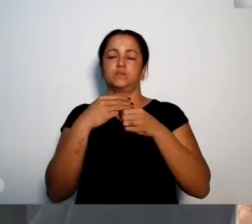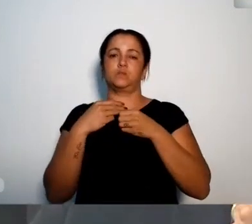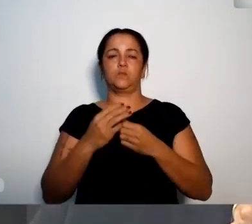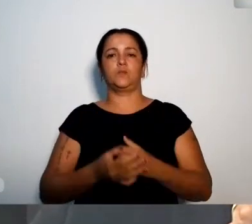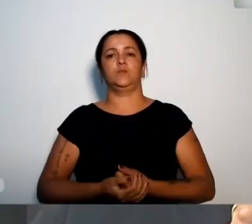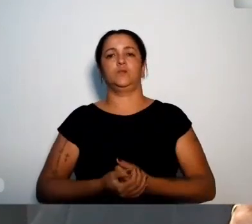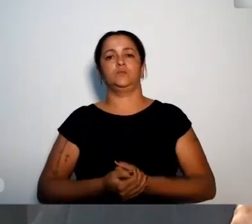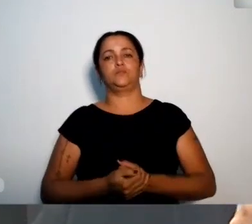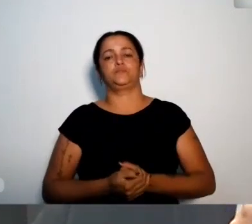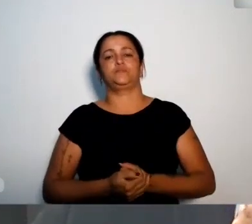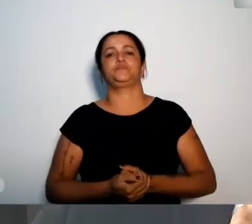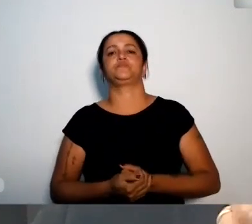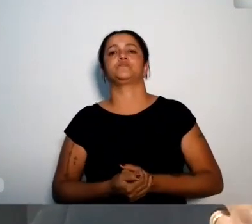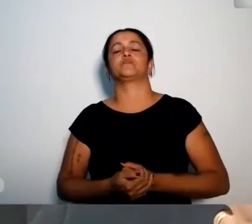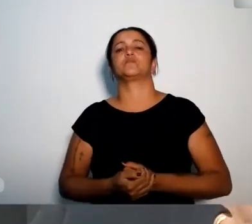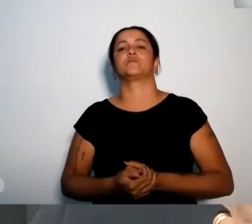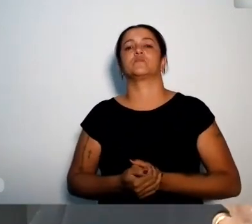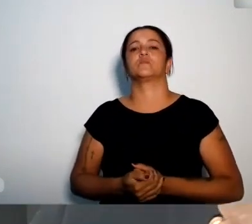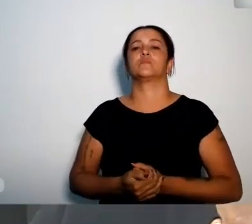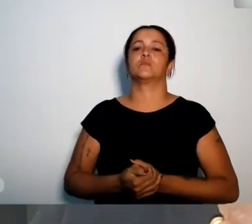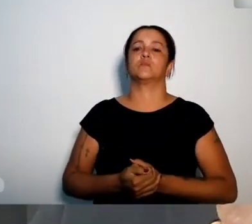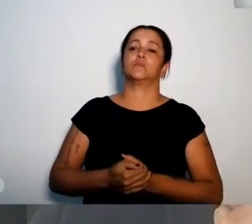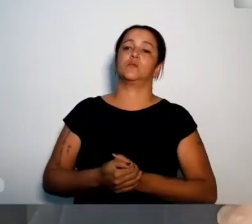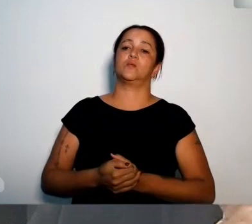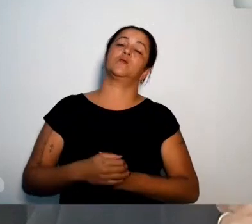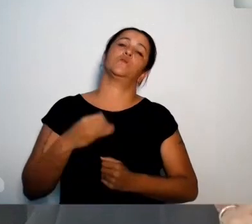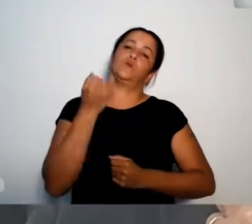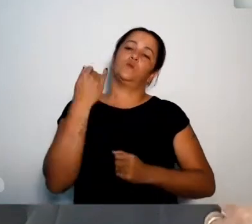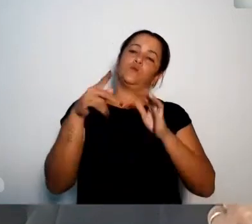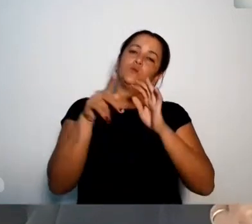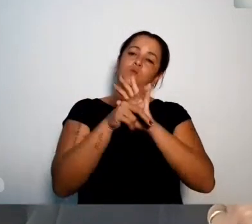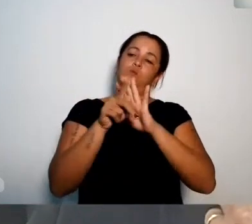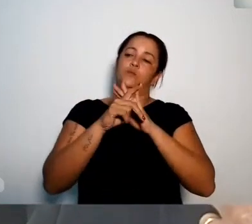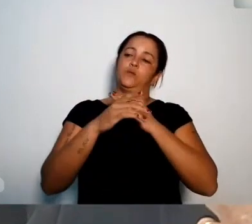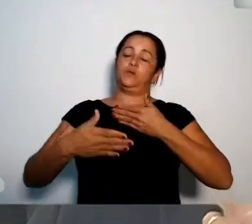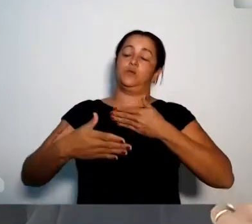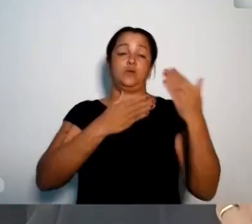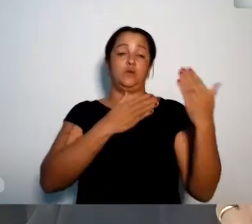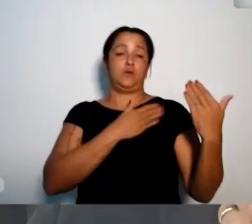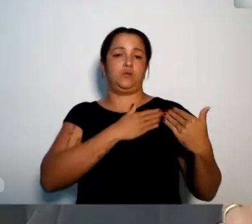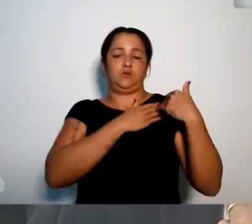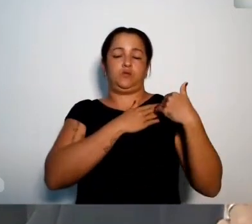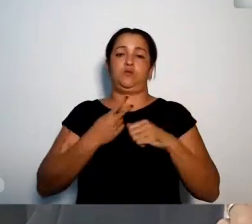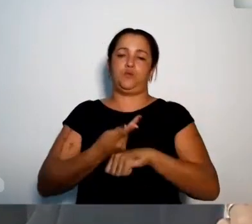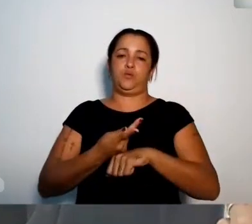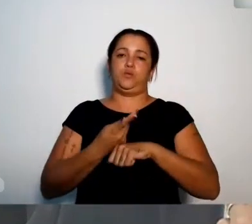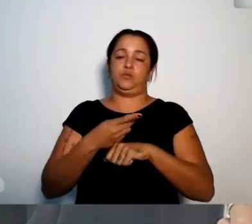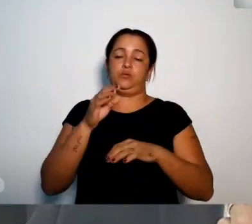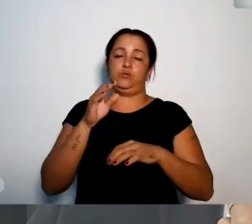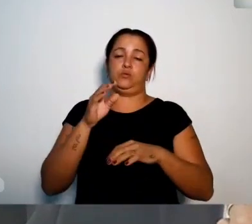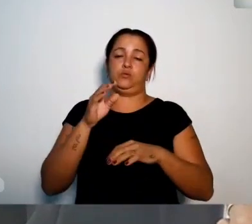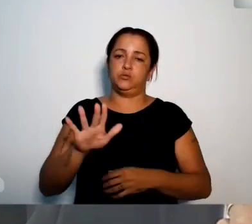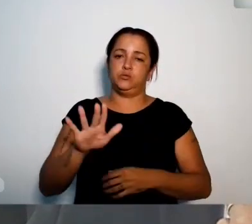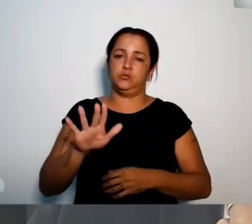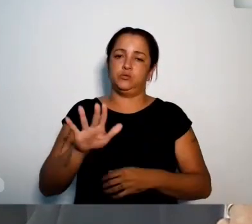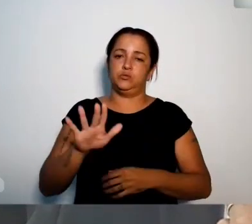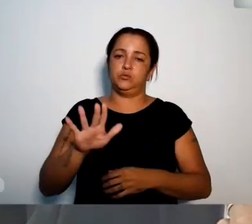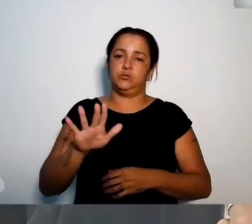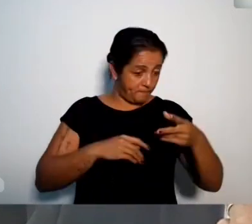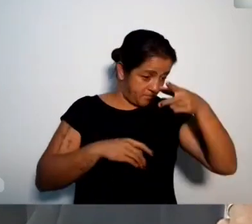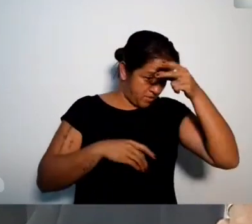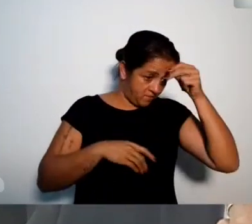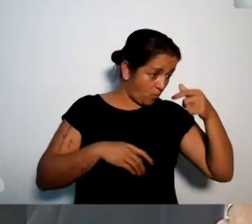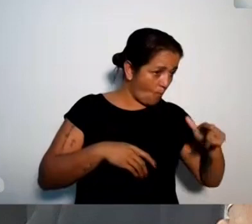Tamanha responsabilidade, o procurador-geral do município, seu presidente, na falta do prefeito, na falta do